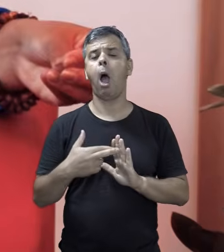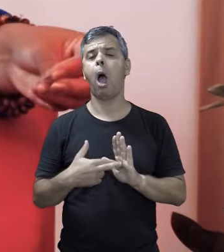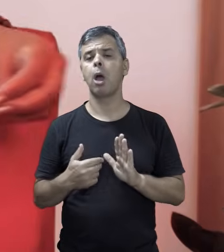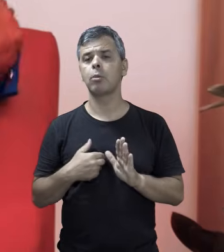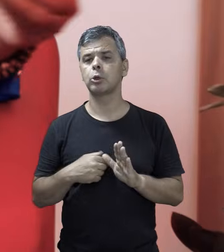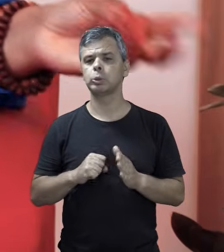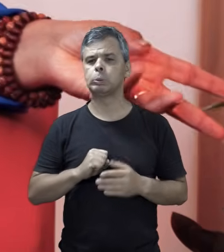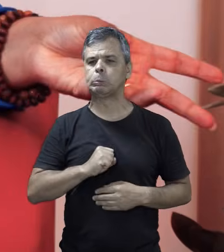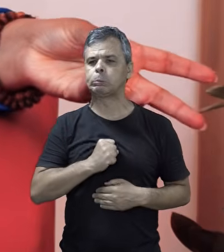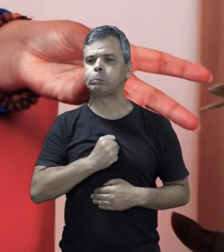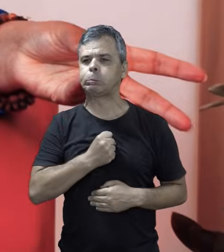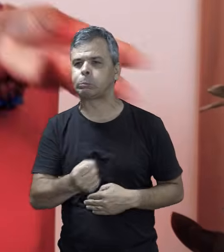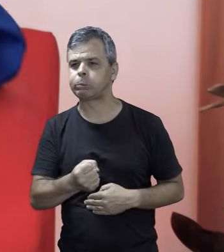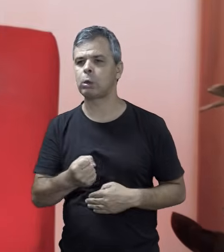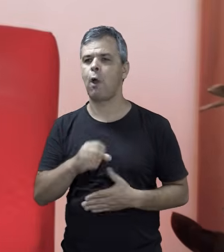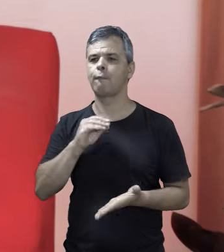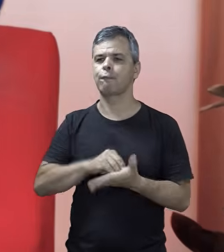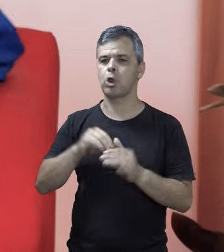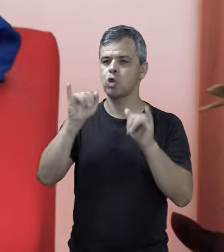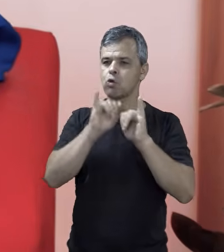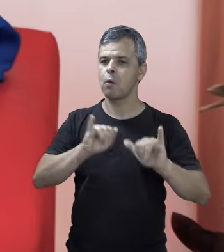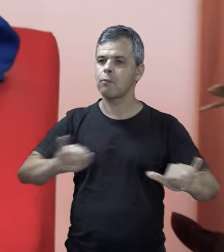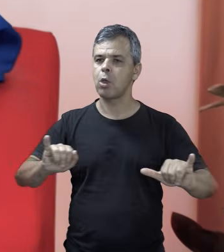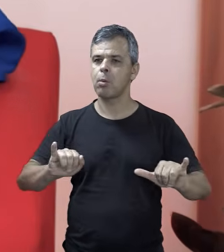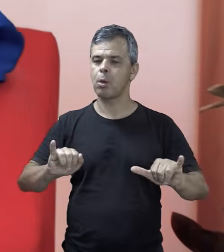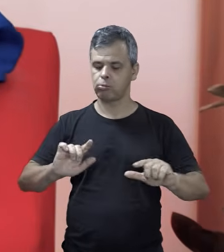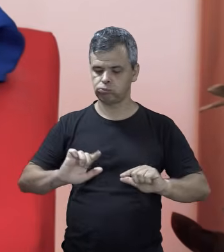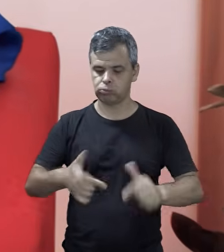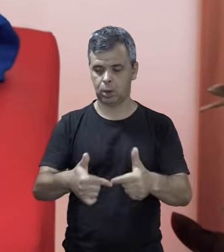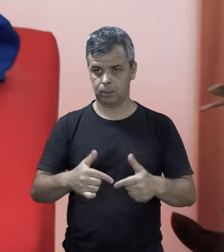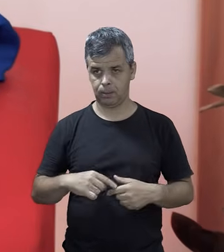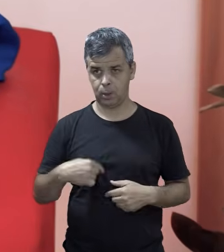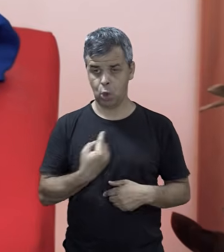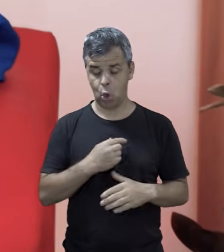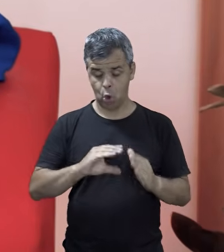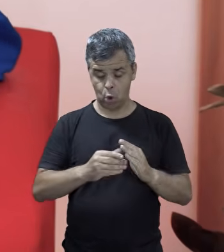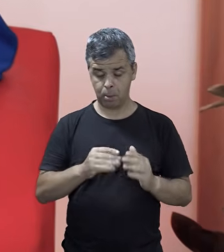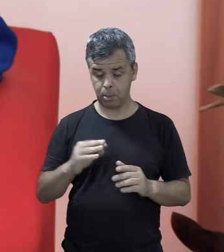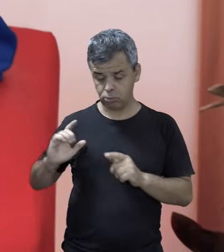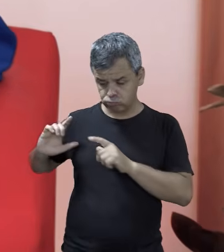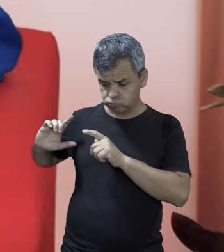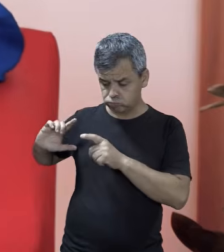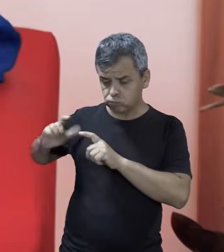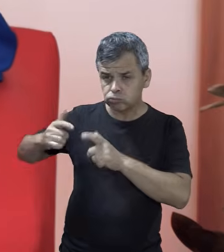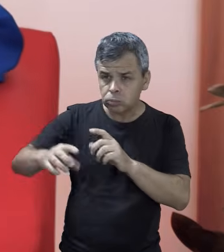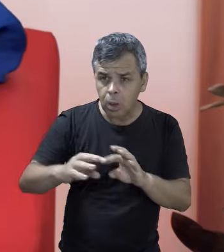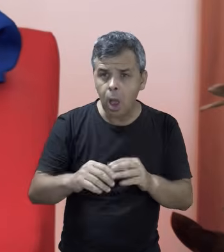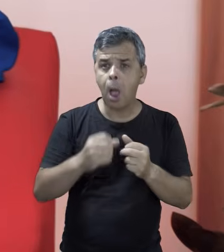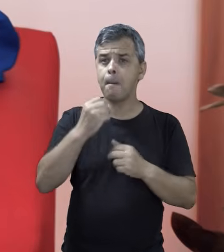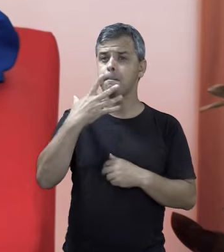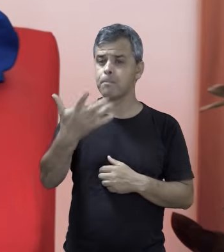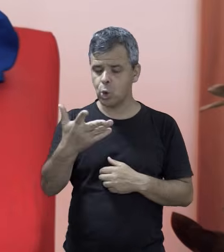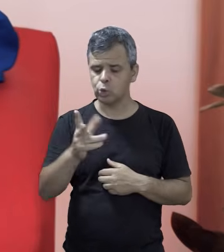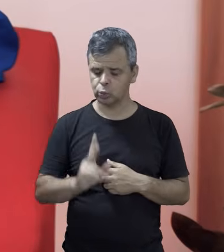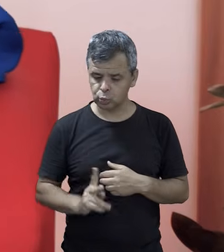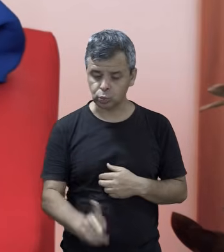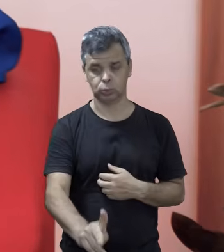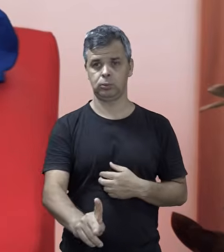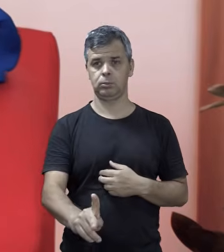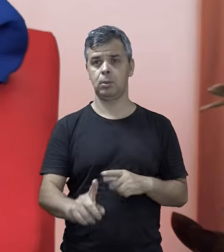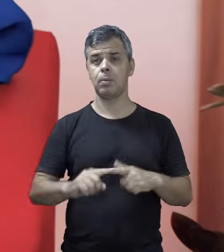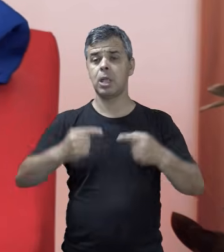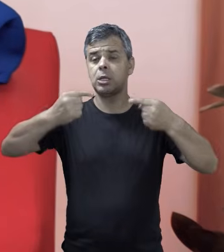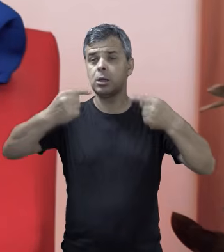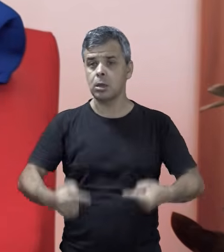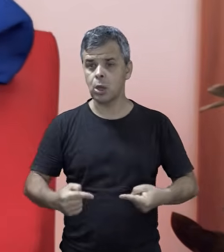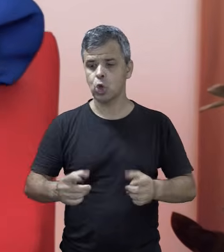um ódio e de uma desinformação que a gente precisa enfrentar. O nosso partido, historicamente, ele sempre foi muito bom e continua sendo na